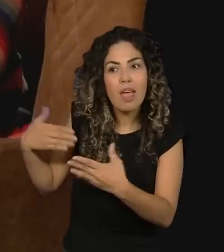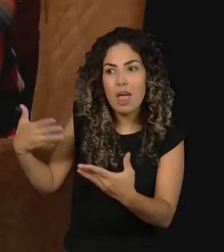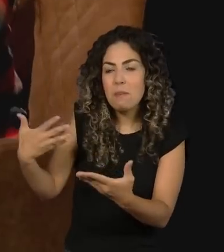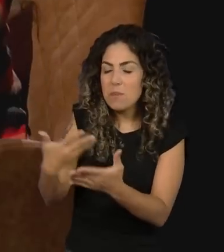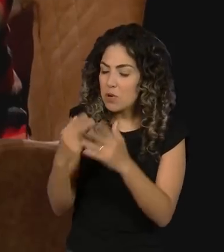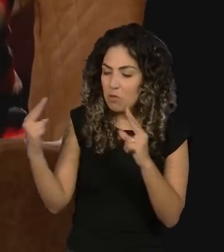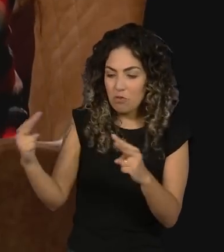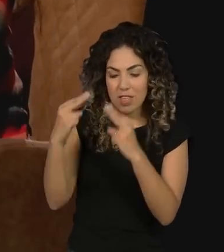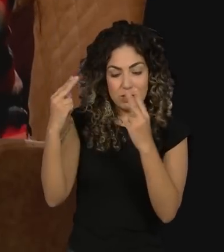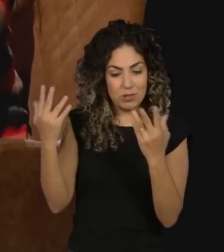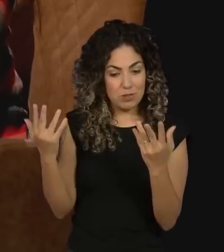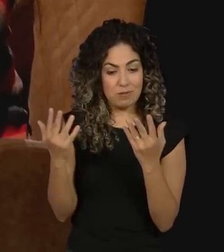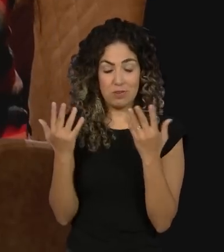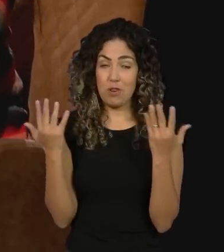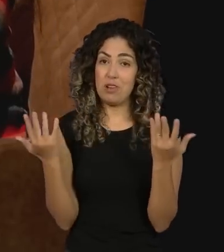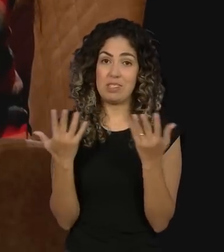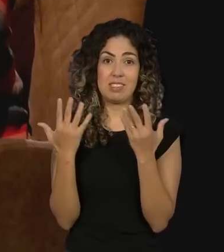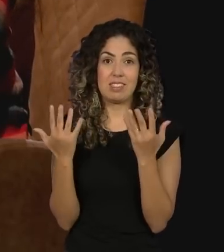Ai, nossa.